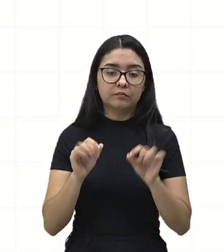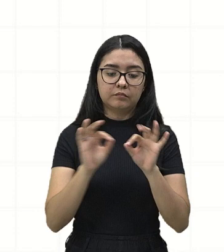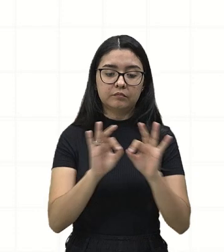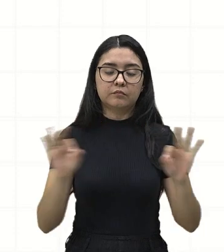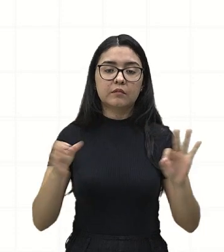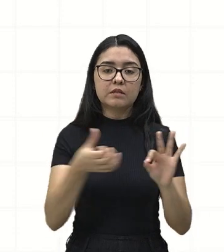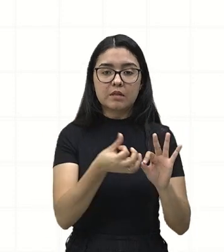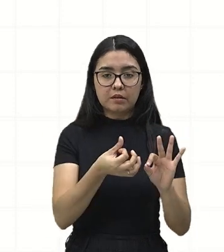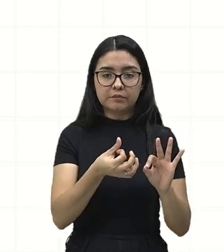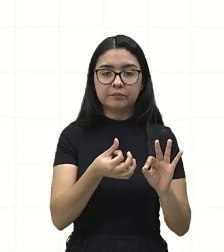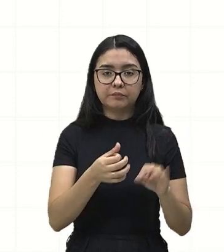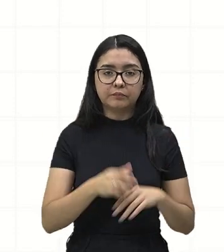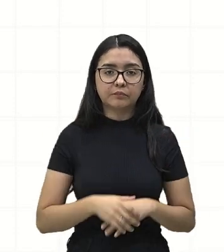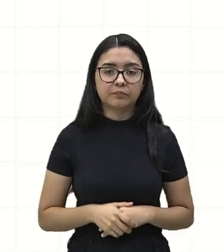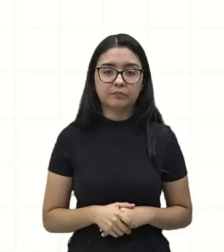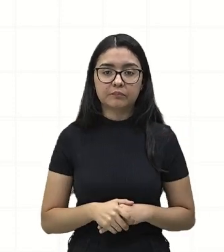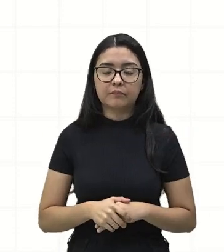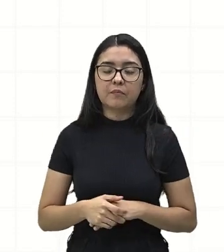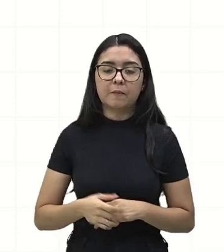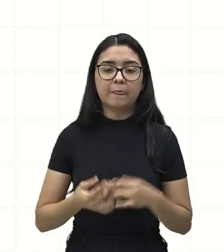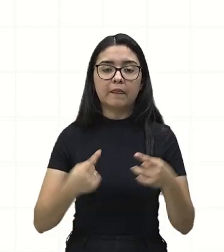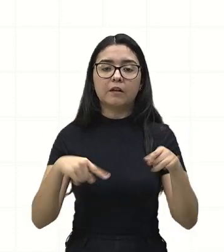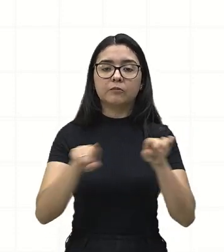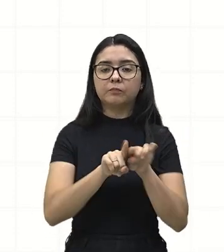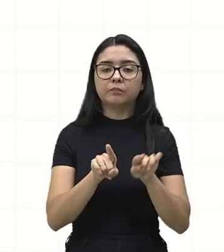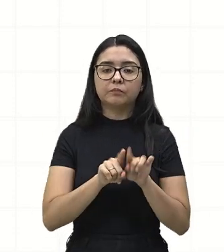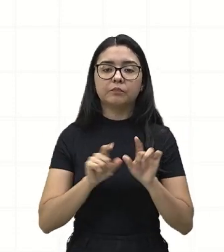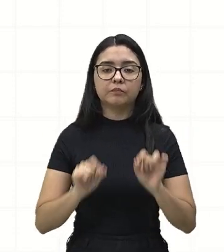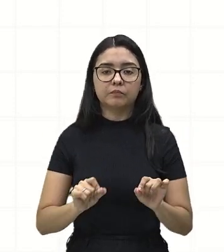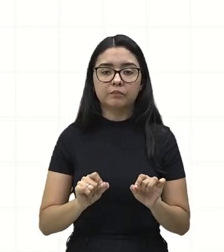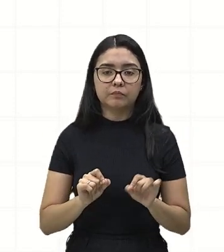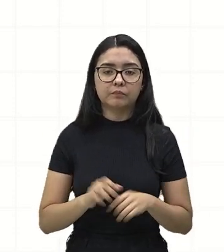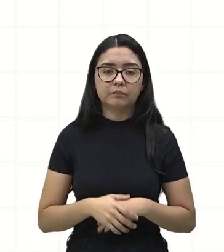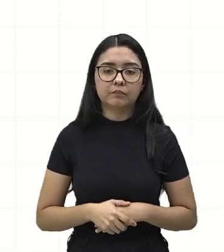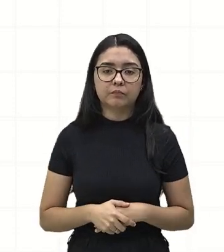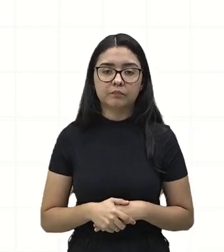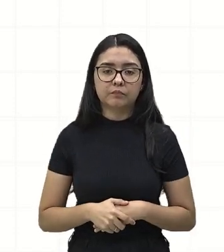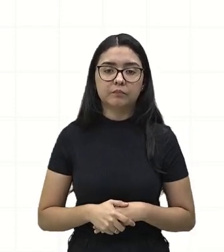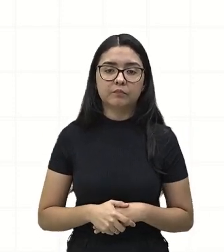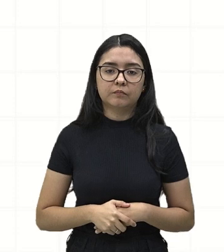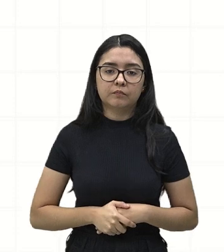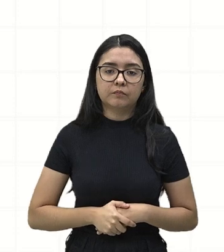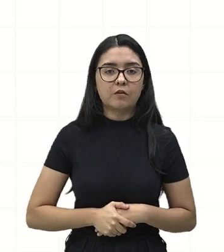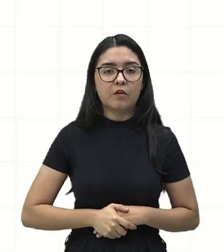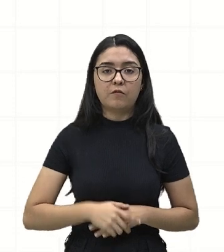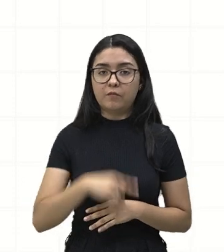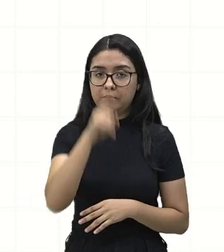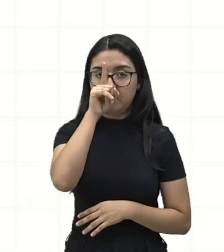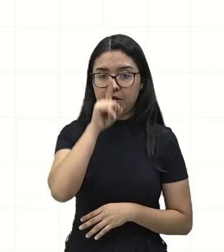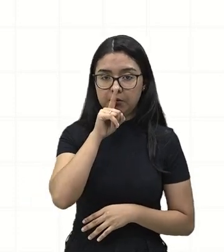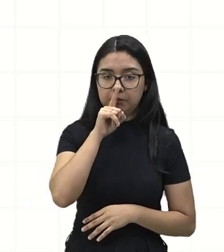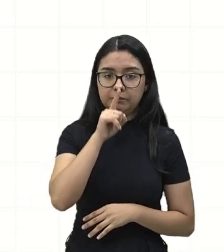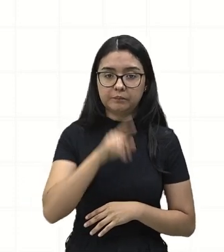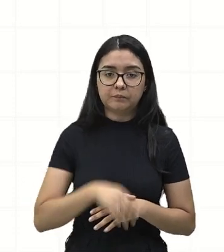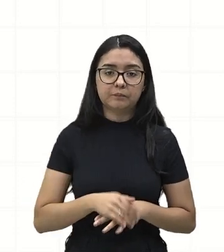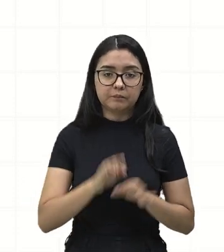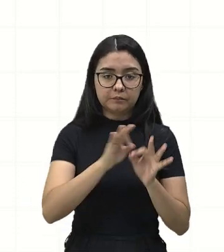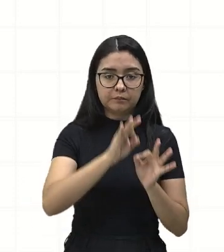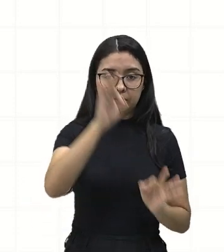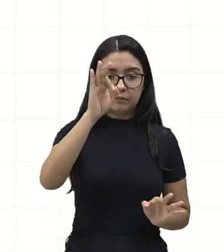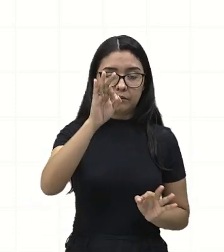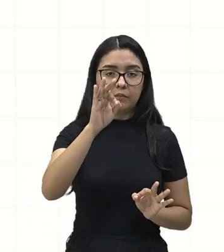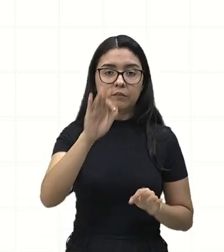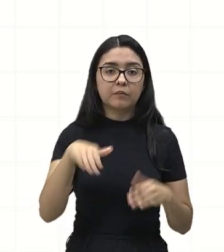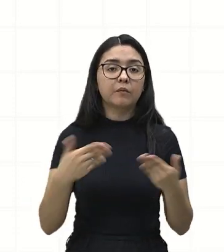aqui mede 6. E esse tamanho aqui, que eu vou pintar em amarelo, ele vai medir